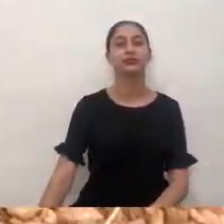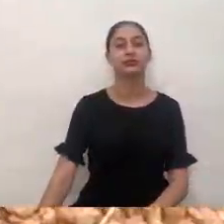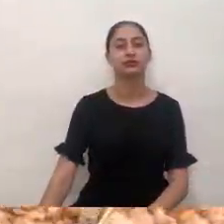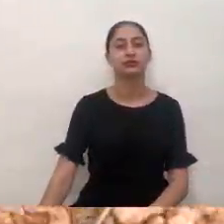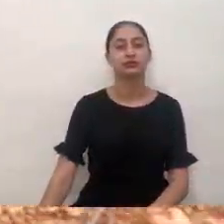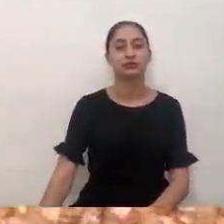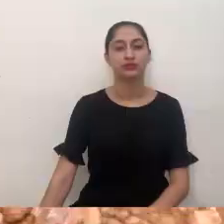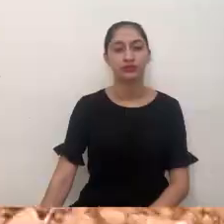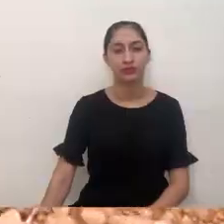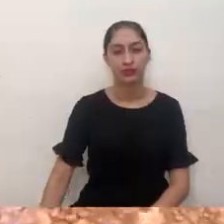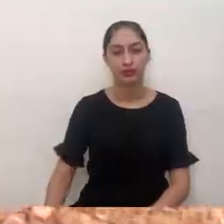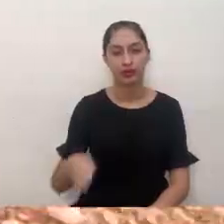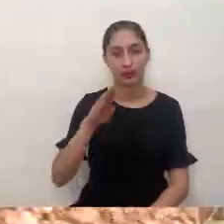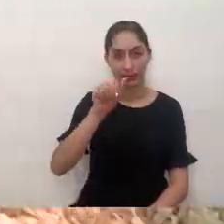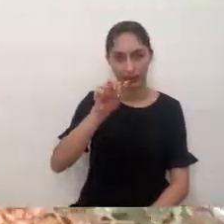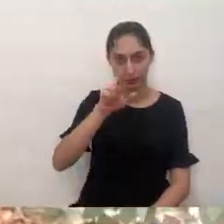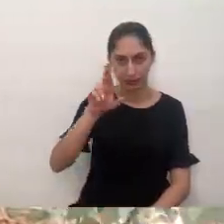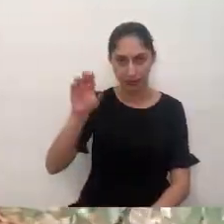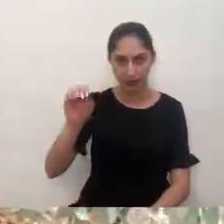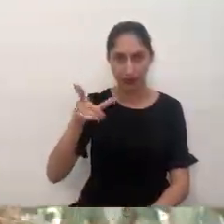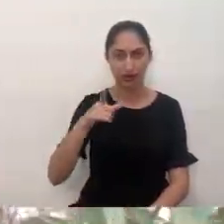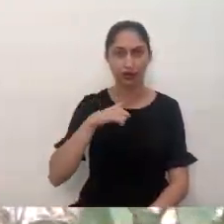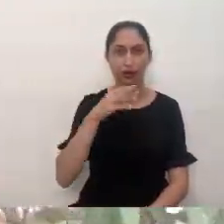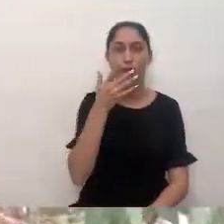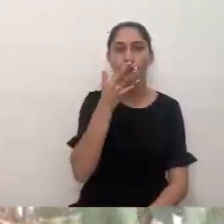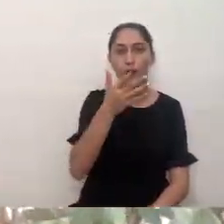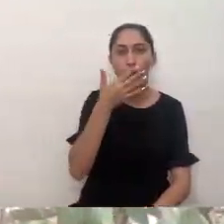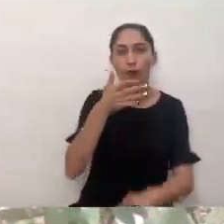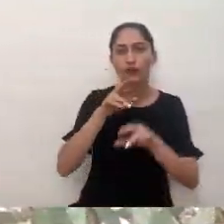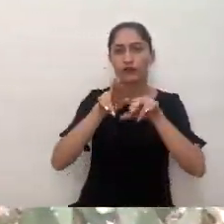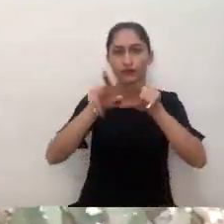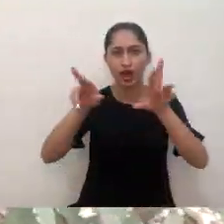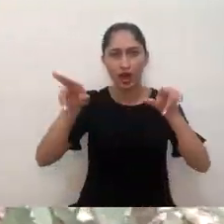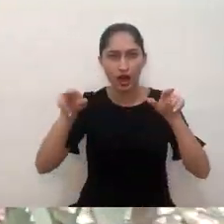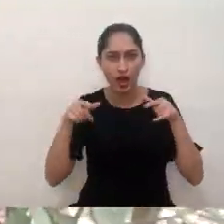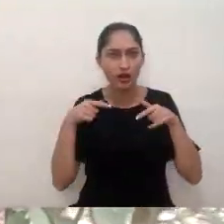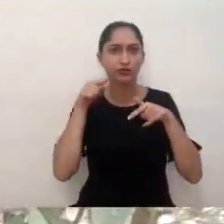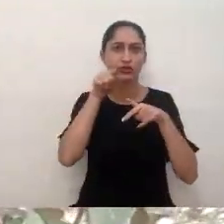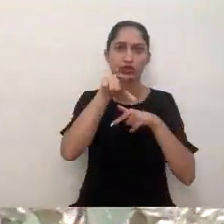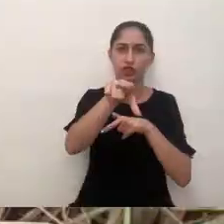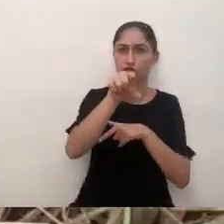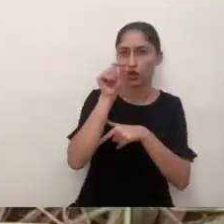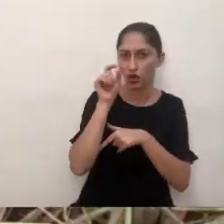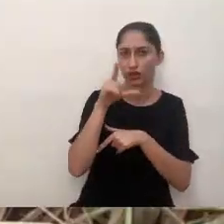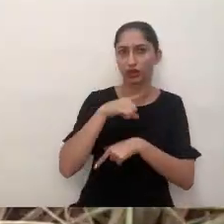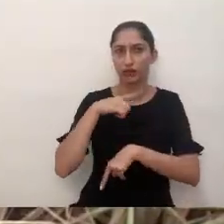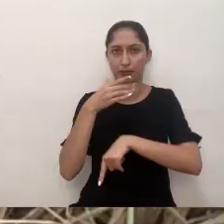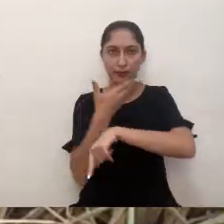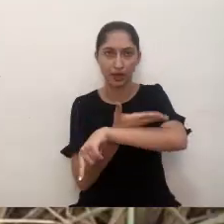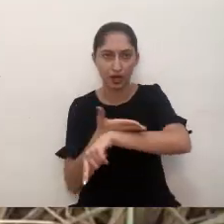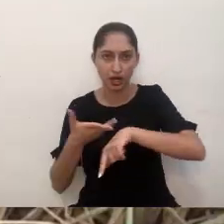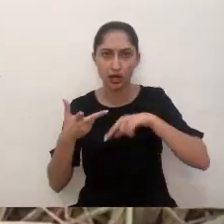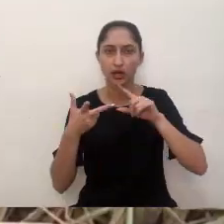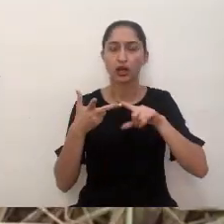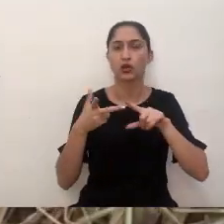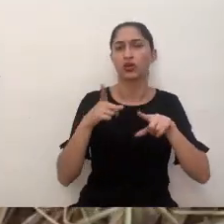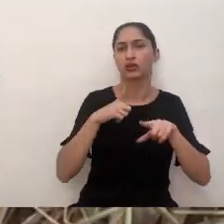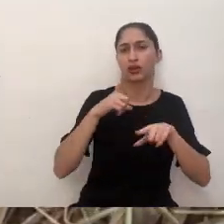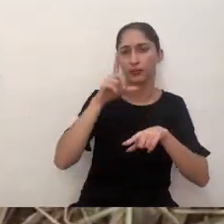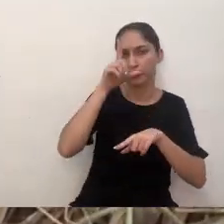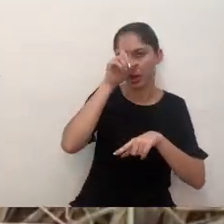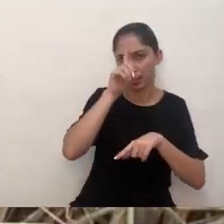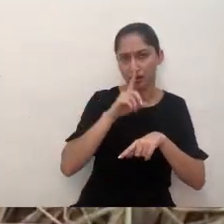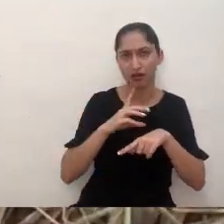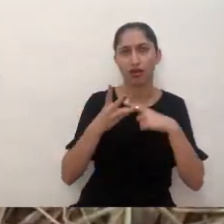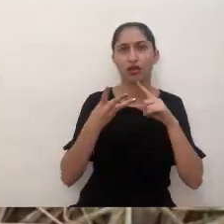O bar é de acordo com o que você quer. Tem várias as cores, né? Tem ele branco, tem amarelo, tem vermelho,